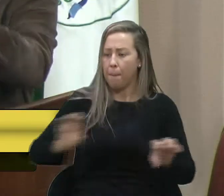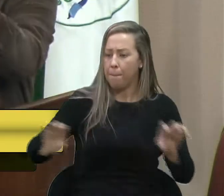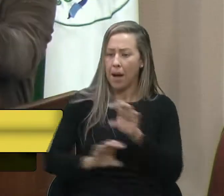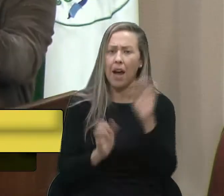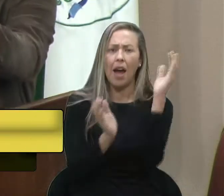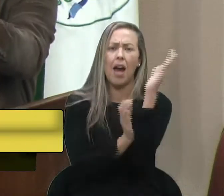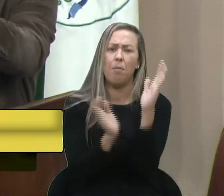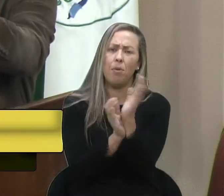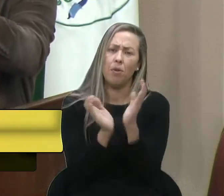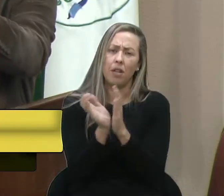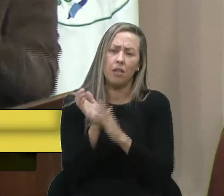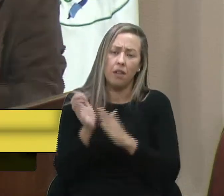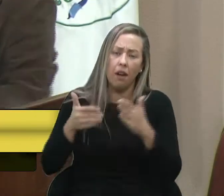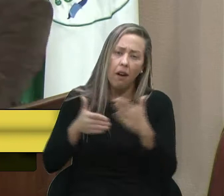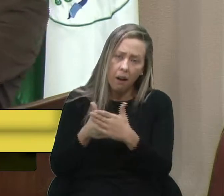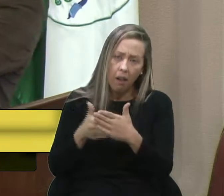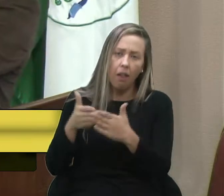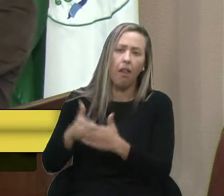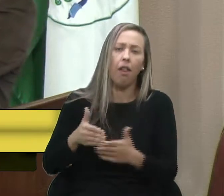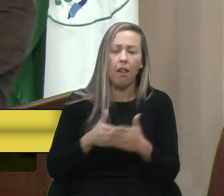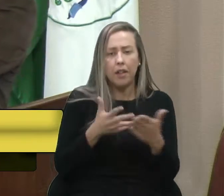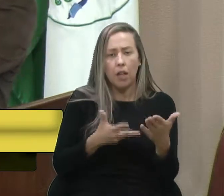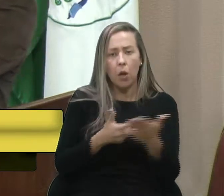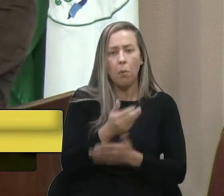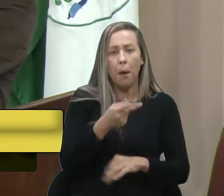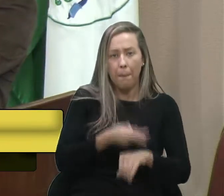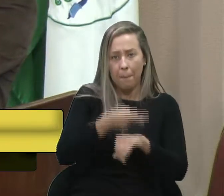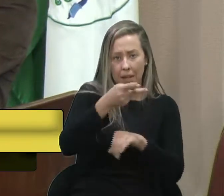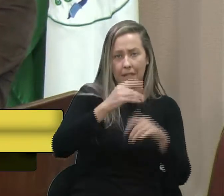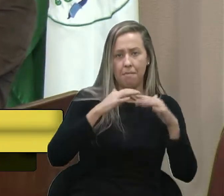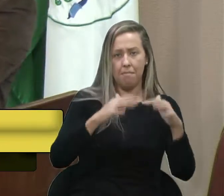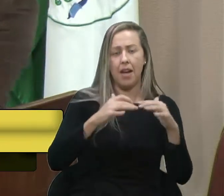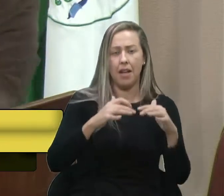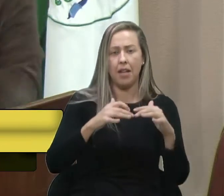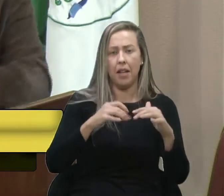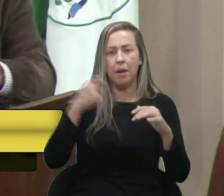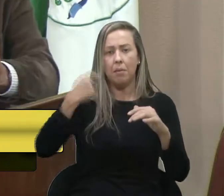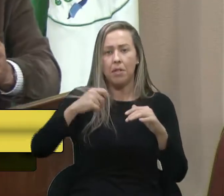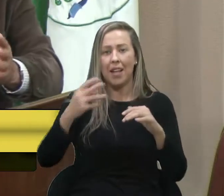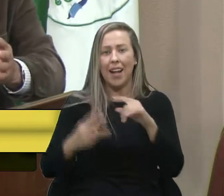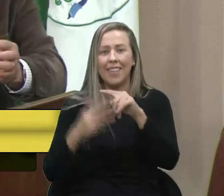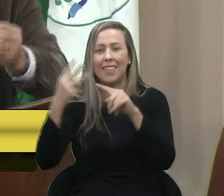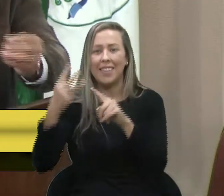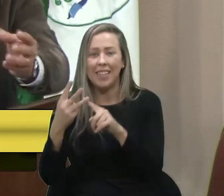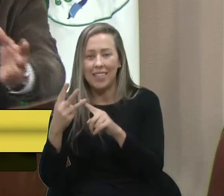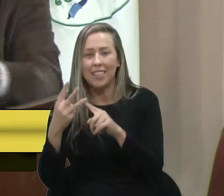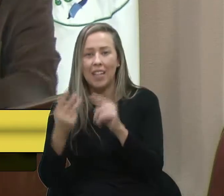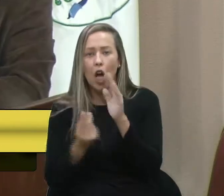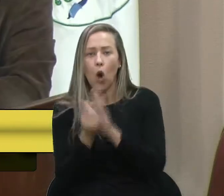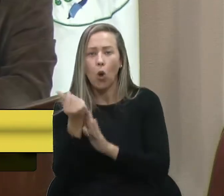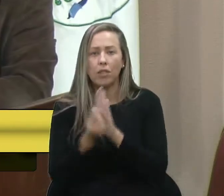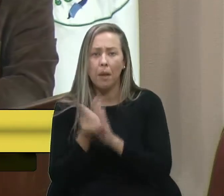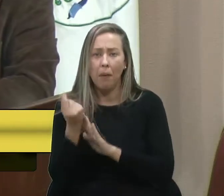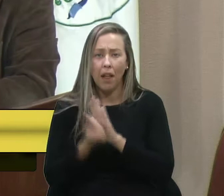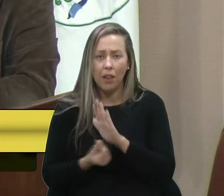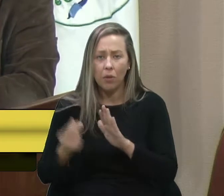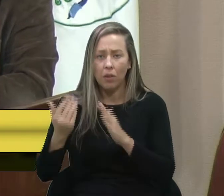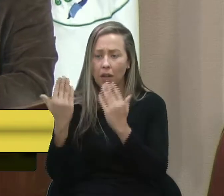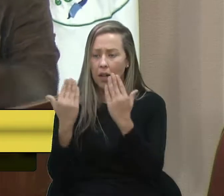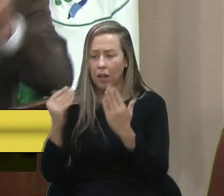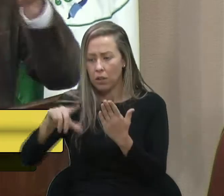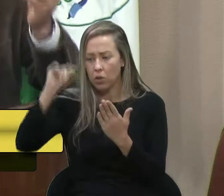muito difícil. Quando tu compra uma peça de uma máquina, tu tem que fazer 3 levantamentos de preço,